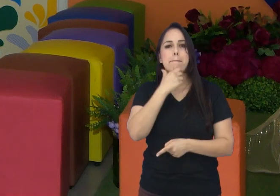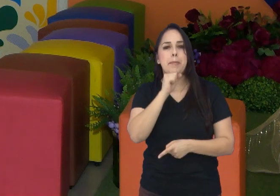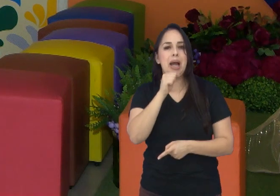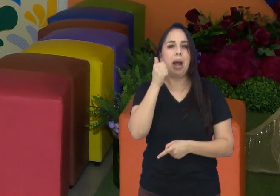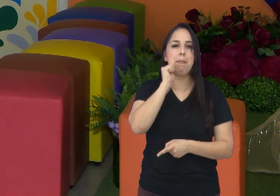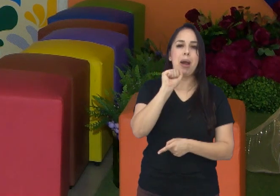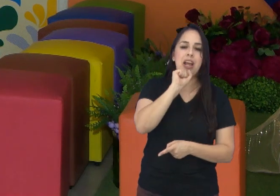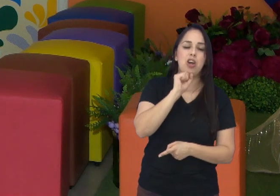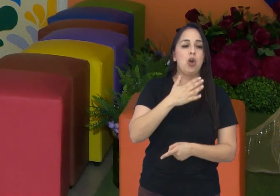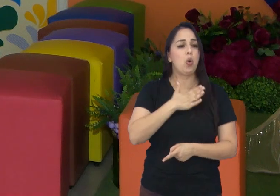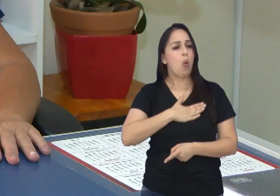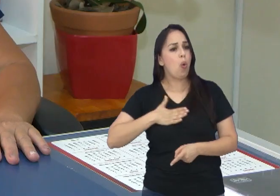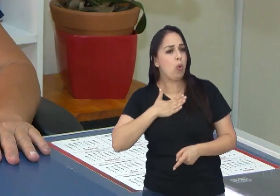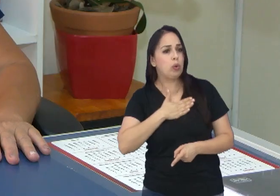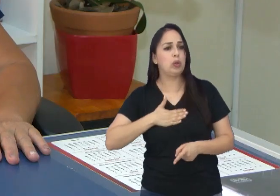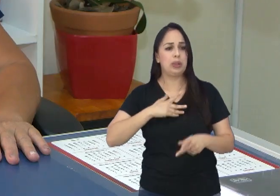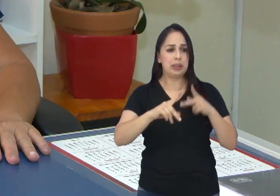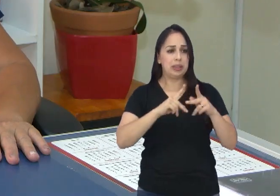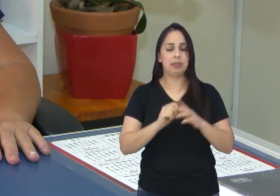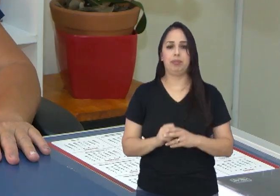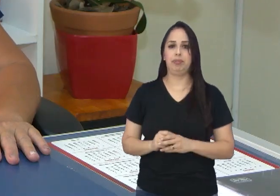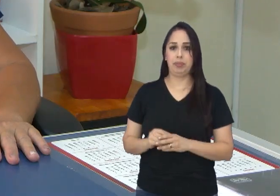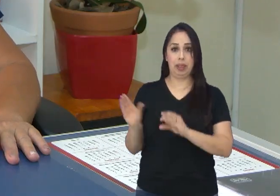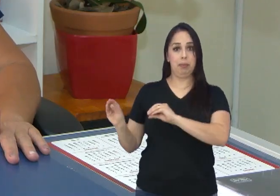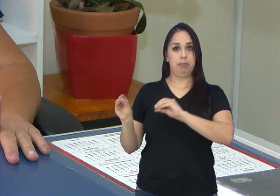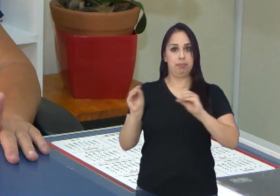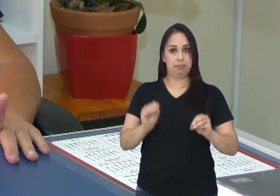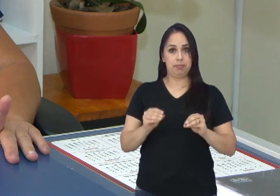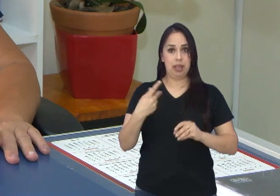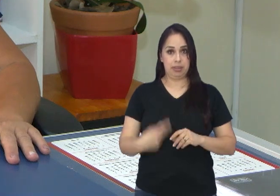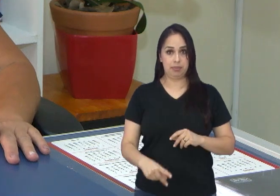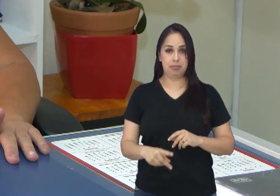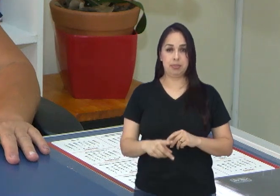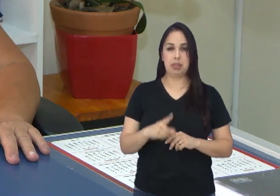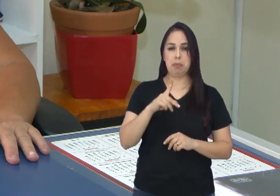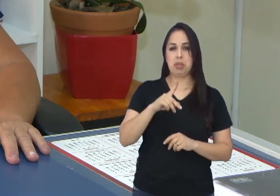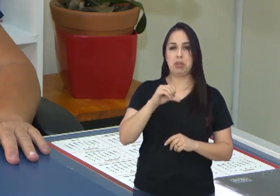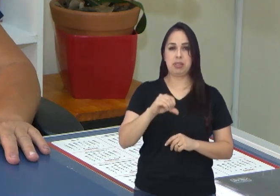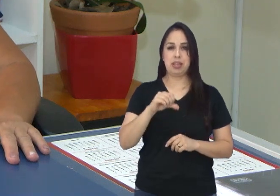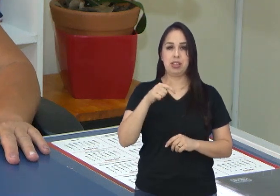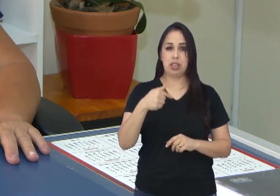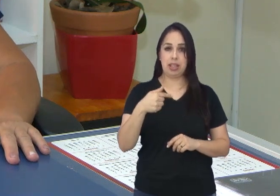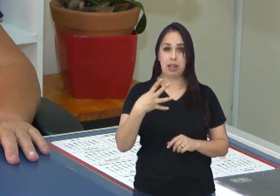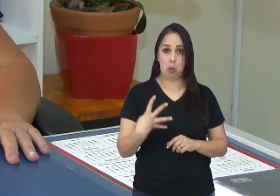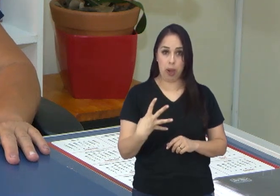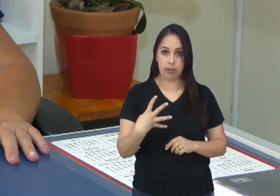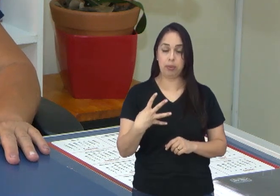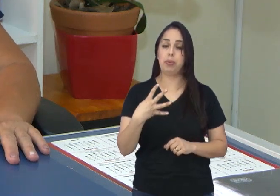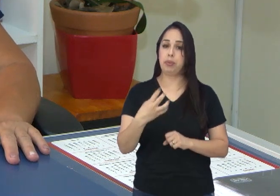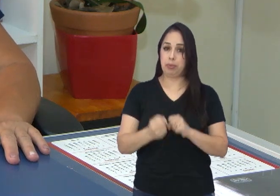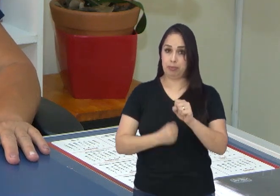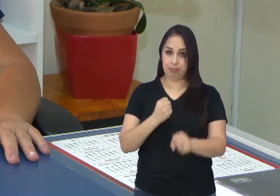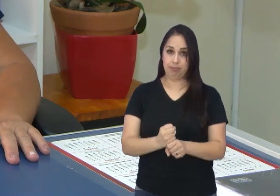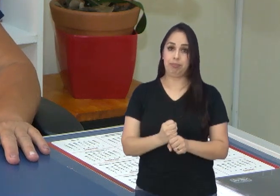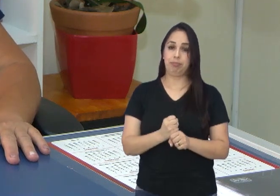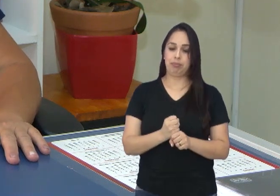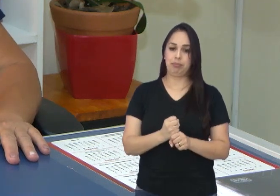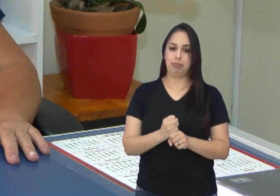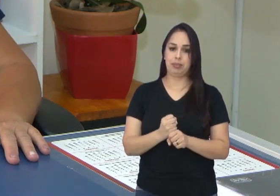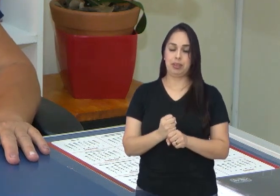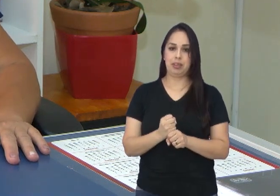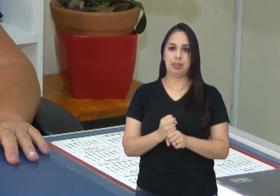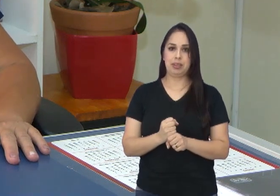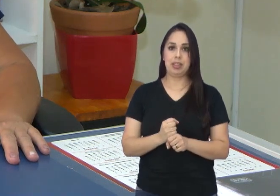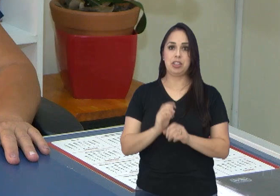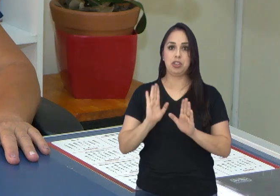José e com o bairro. Nós nos mudamos para cá em 1974. Viemos para o